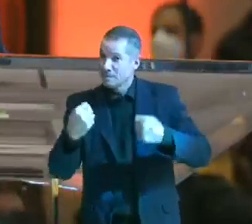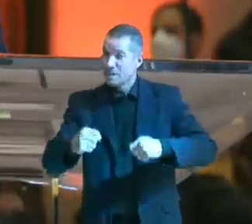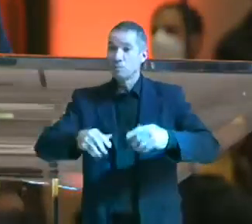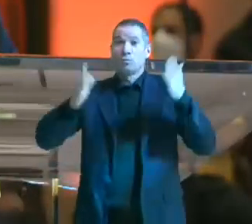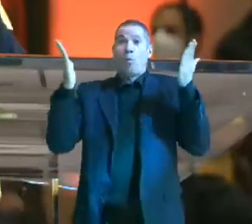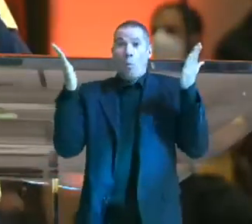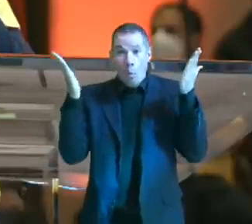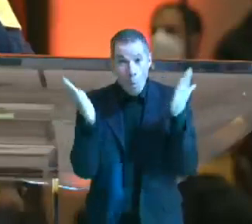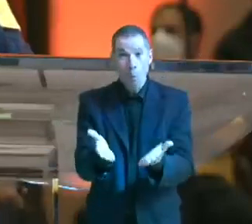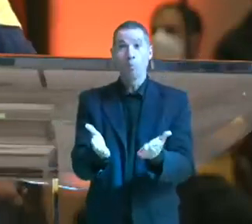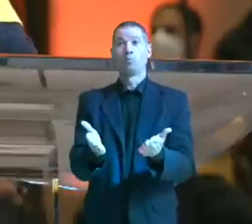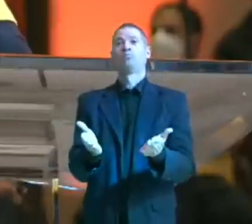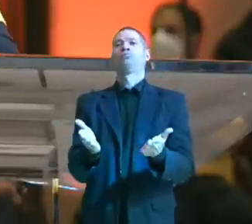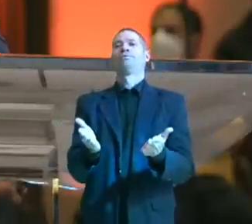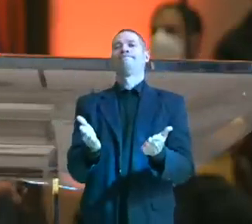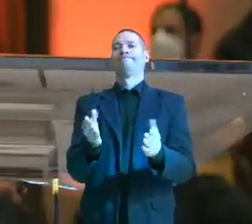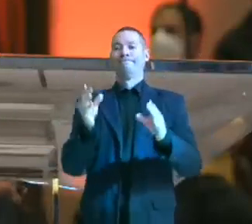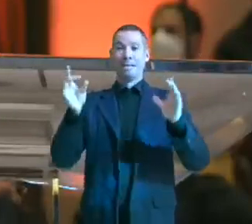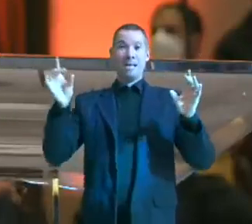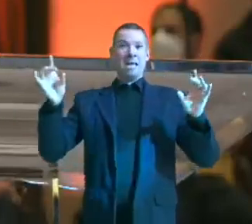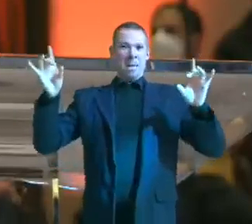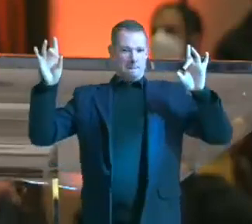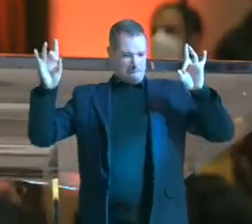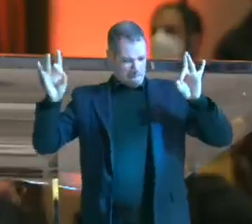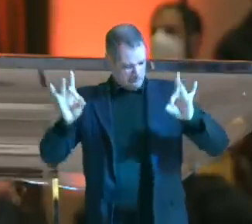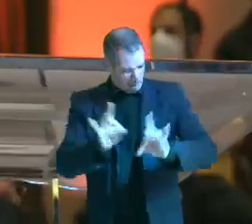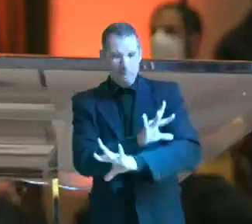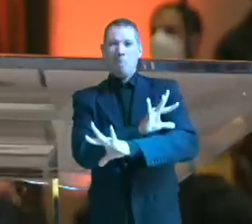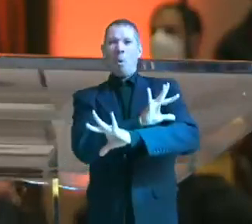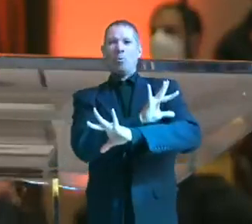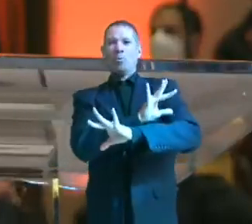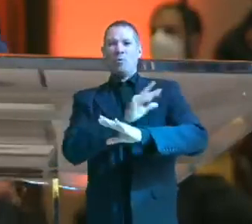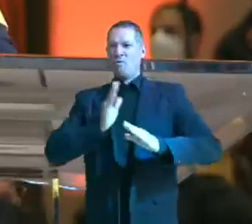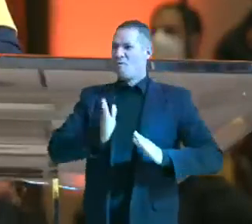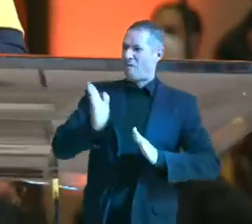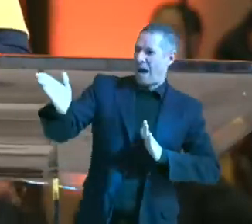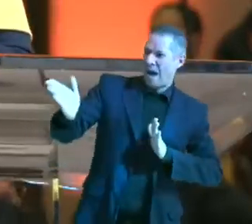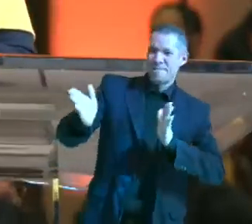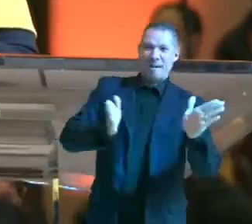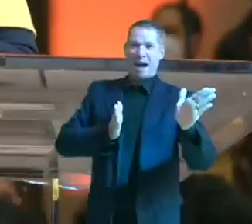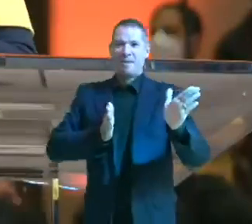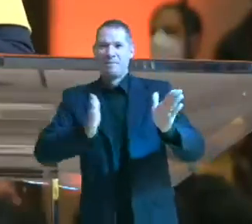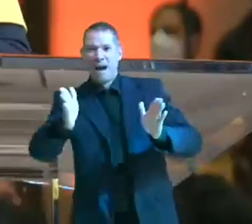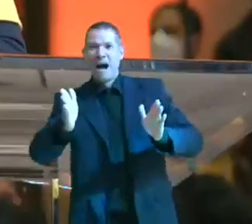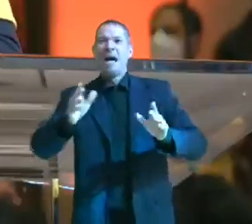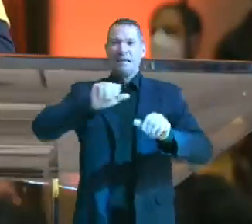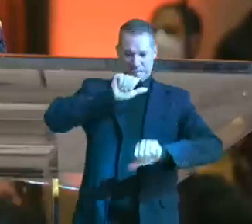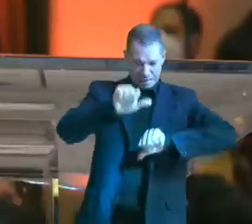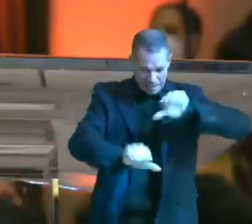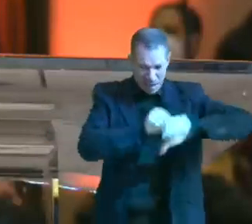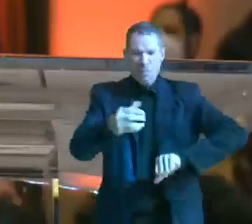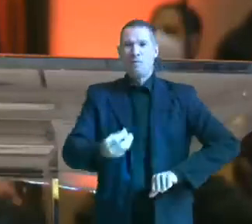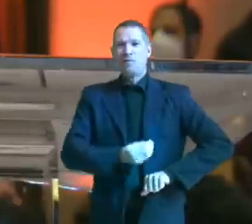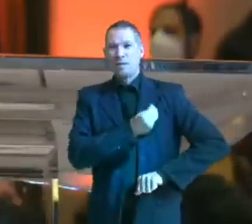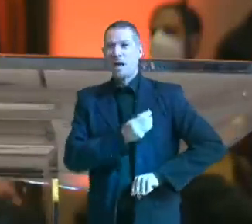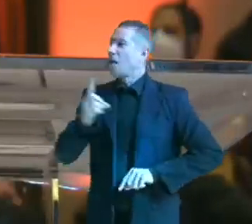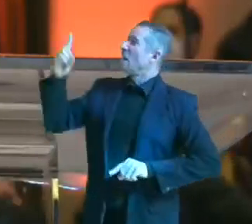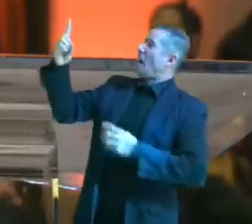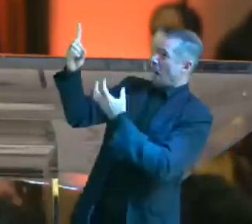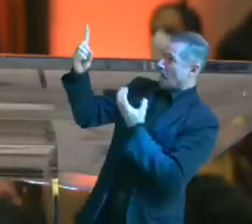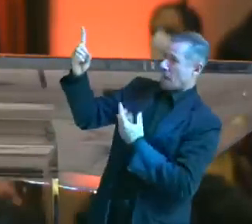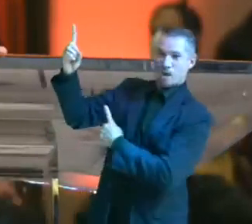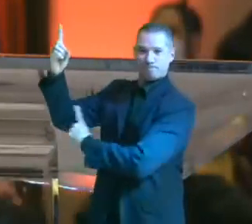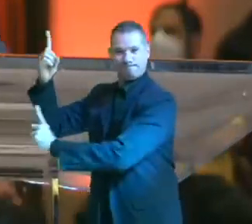dia de hoje, estar prontos para falar desse amor, falar dessa transformação que Deus, ele quer